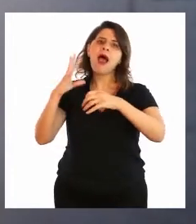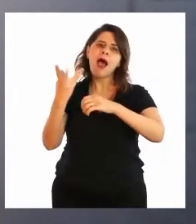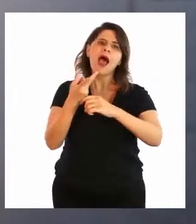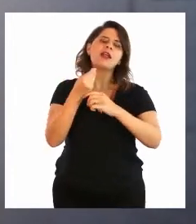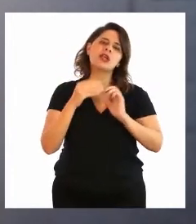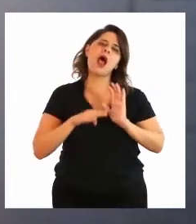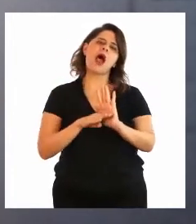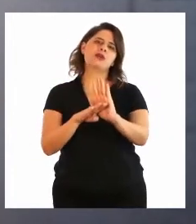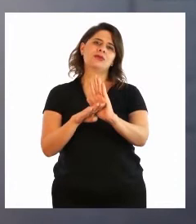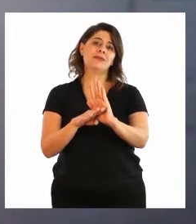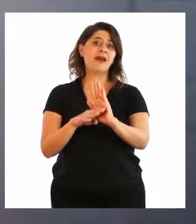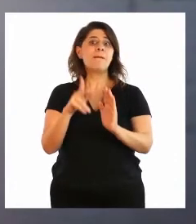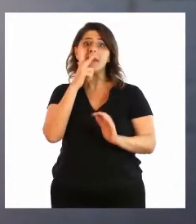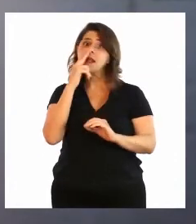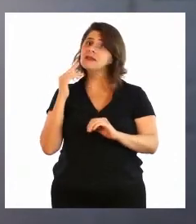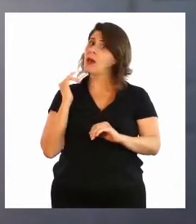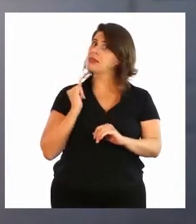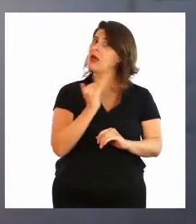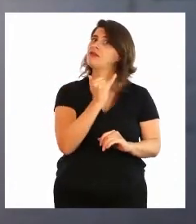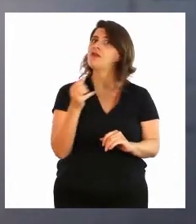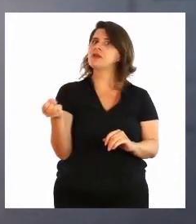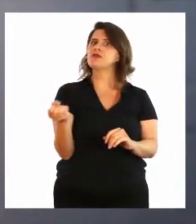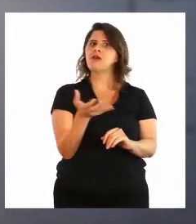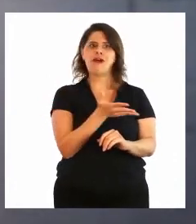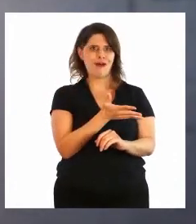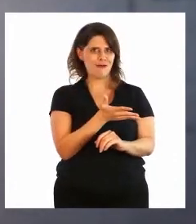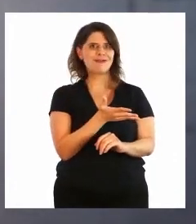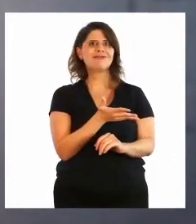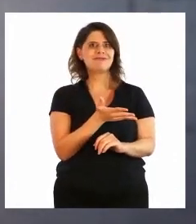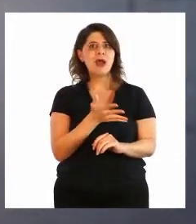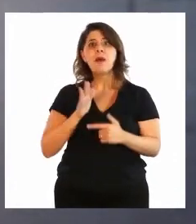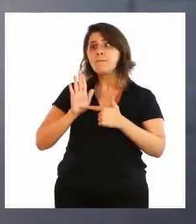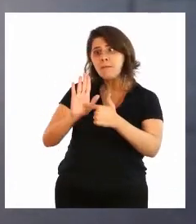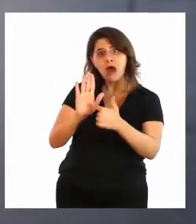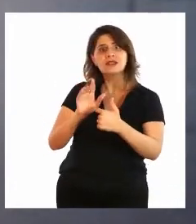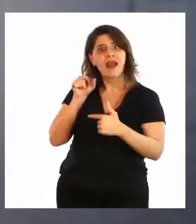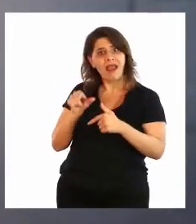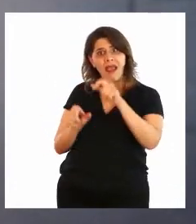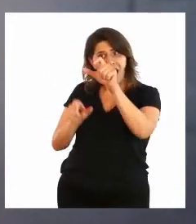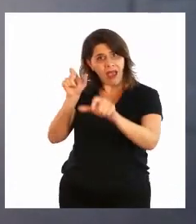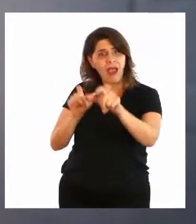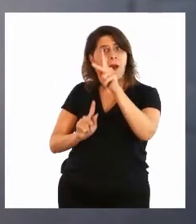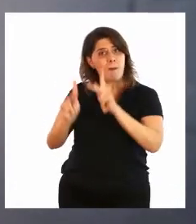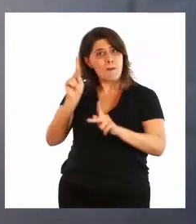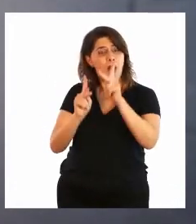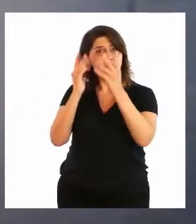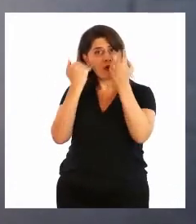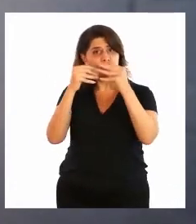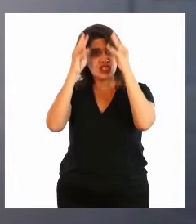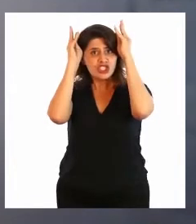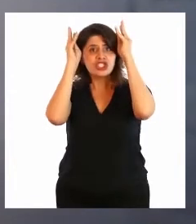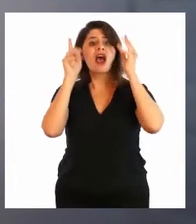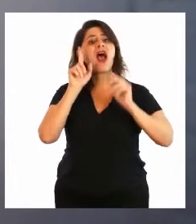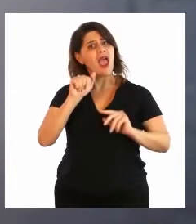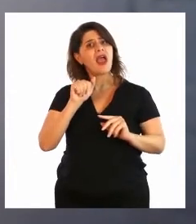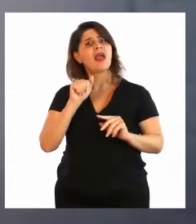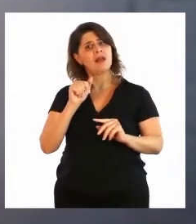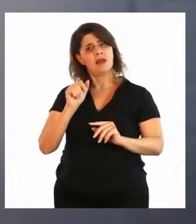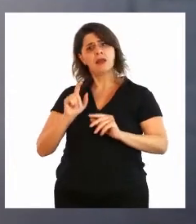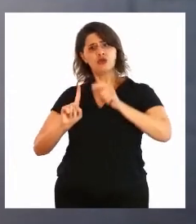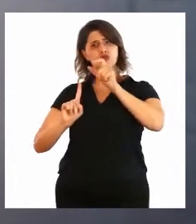É uma narrativa em que os indígenas são sujeitos e protagonistas das suas próprias histórias,